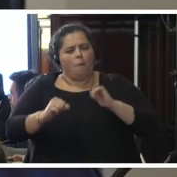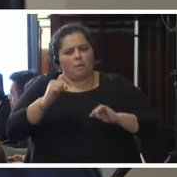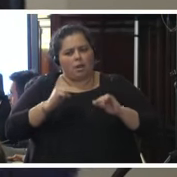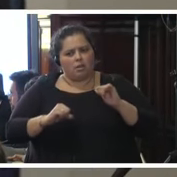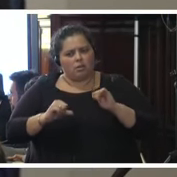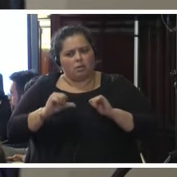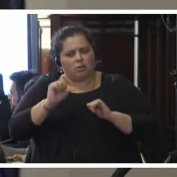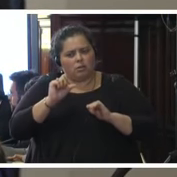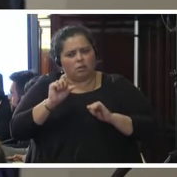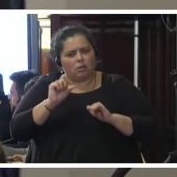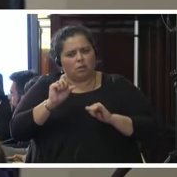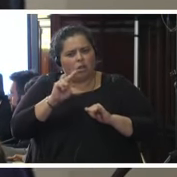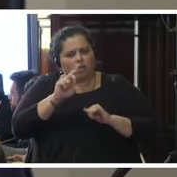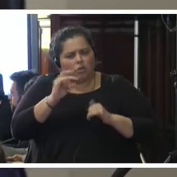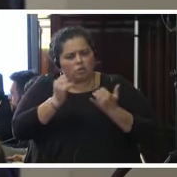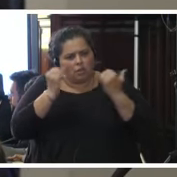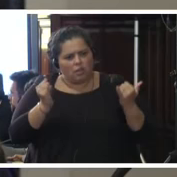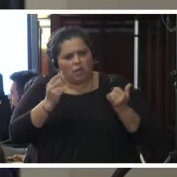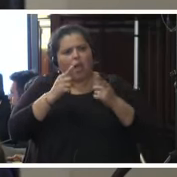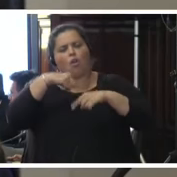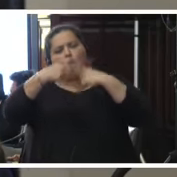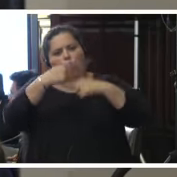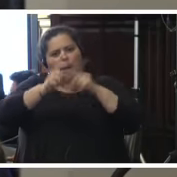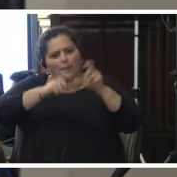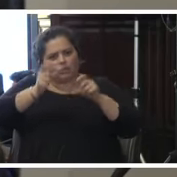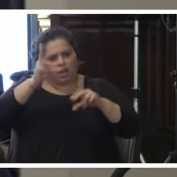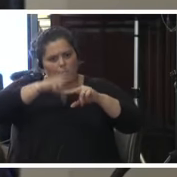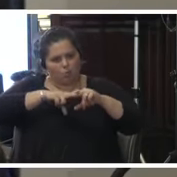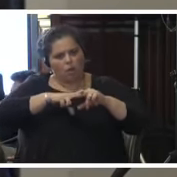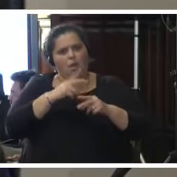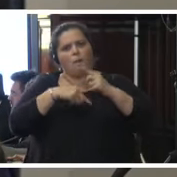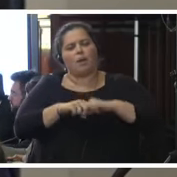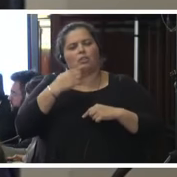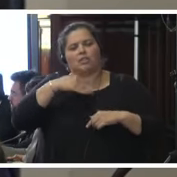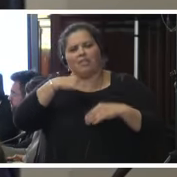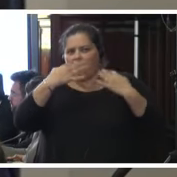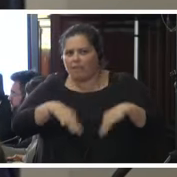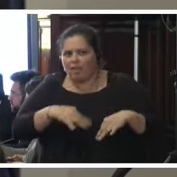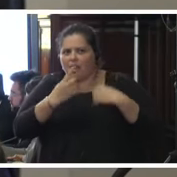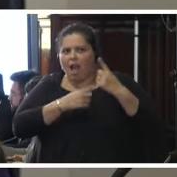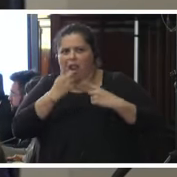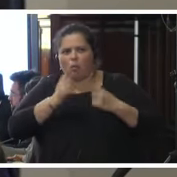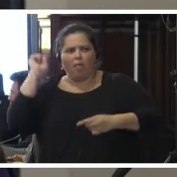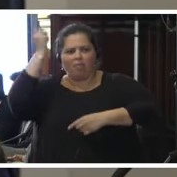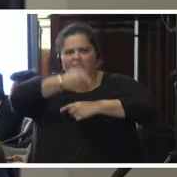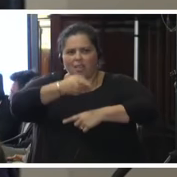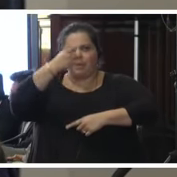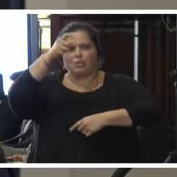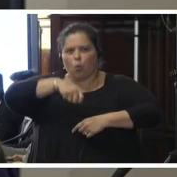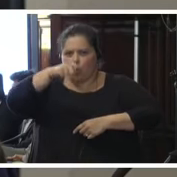com algum tipo de determinação judicial para autorizar a ação numa comunidade para 70 mil